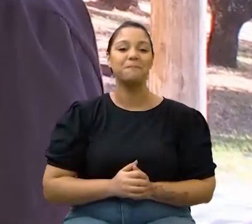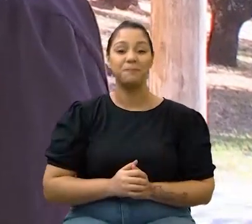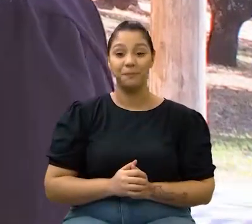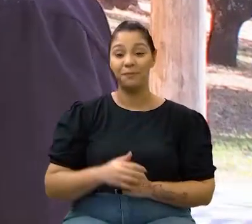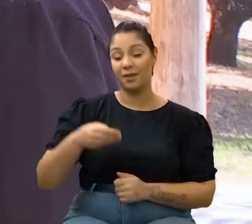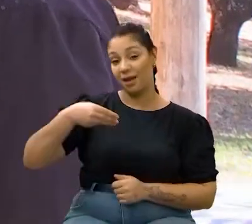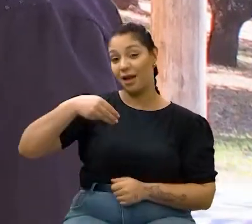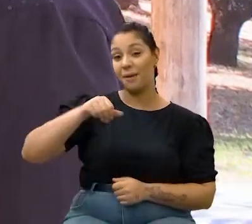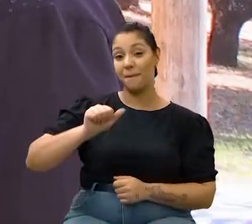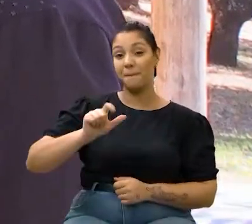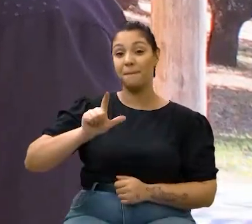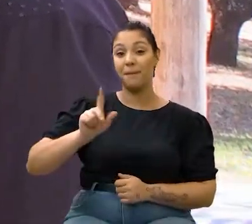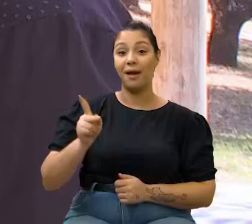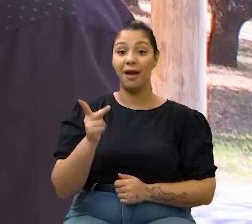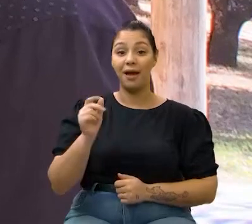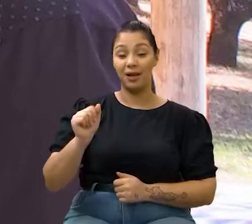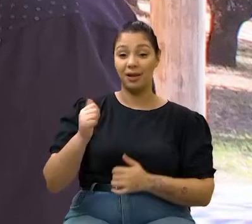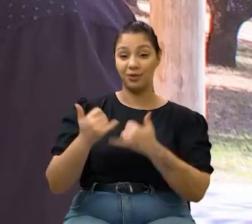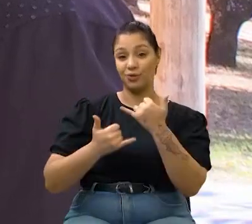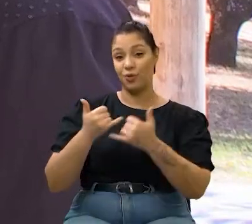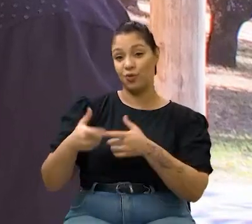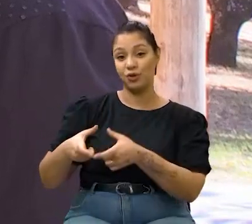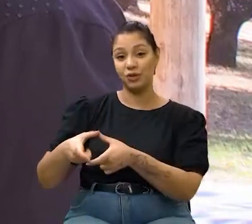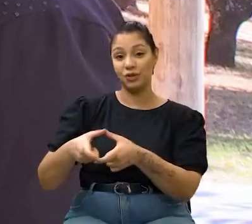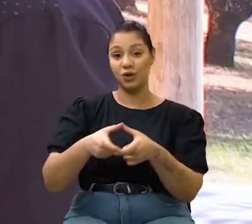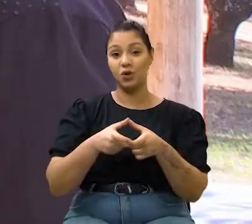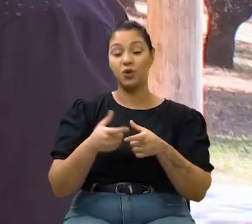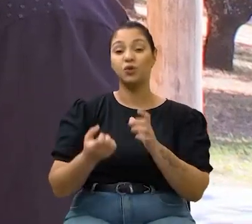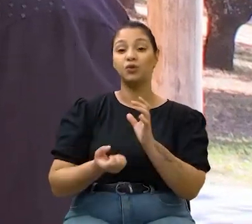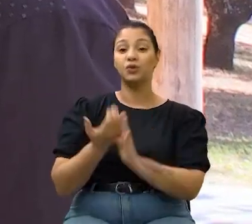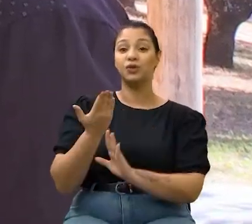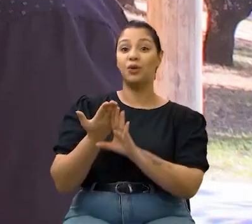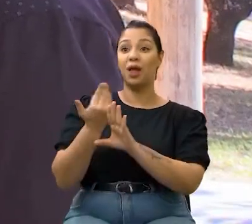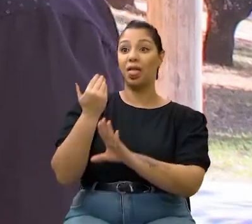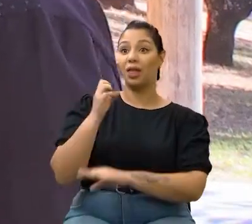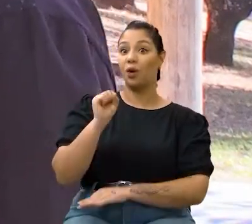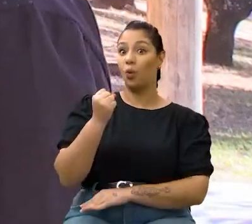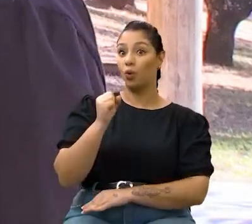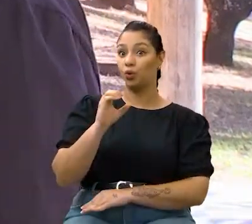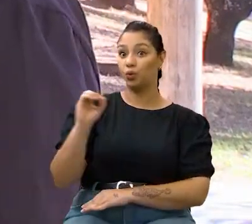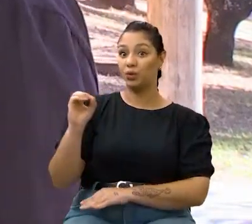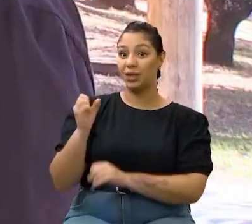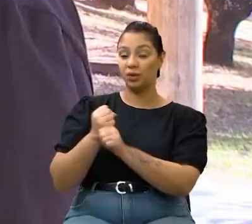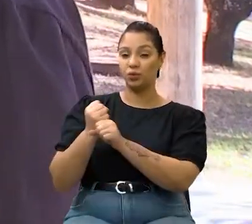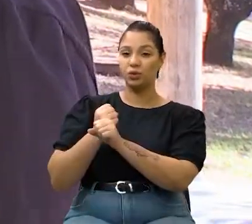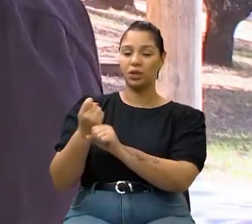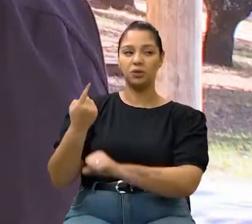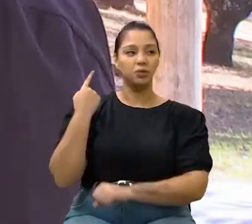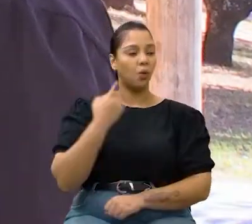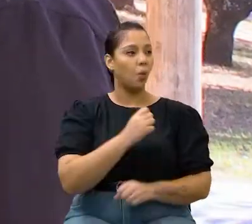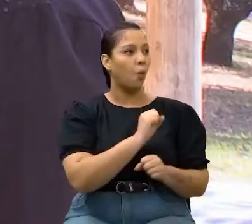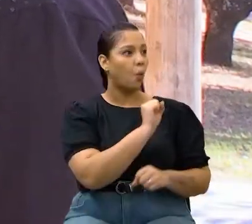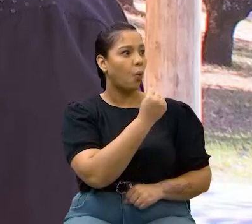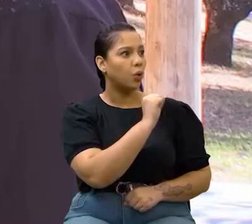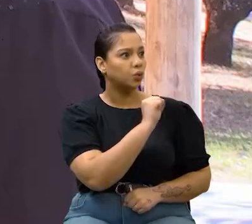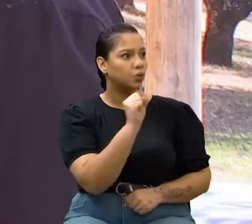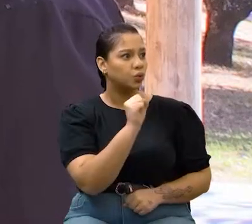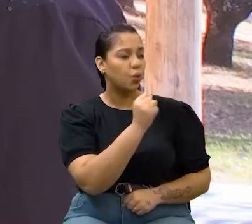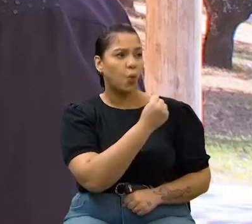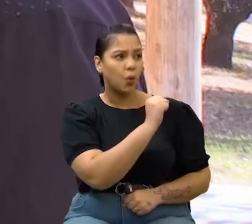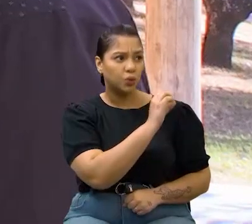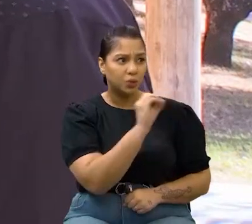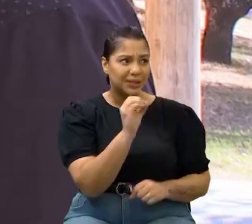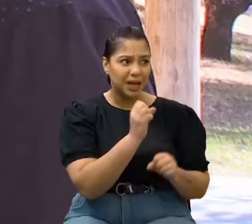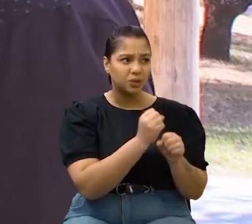a malha ela surgiu mais de 800 anos. E, curiosamente, começou... 800 anos? É. Começou com os